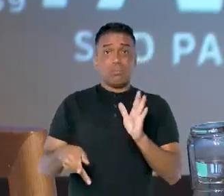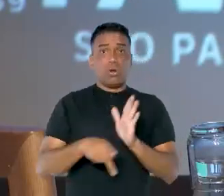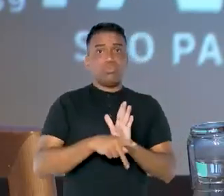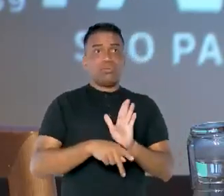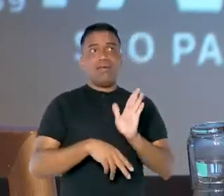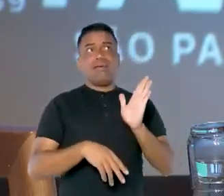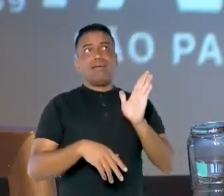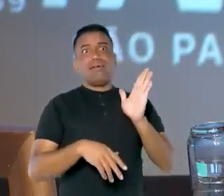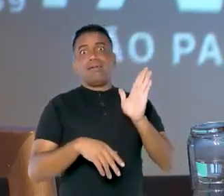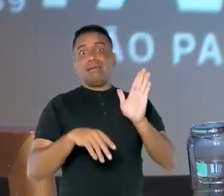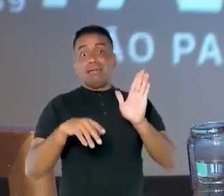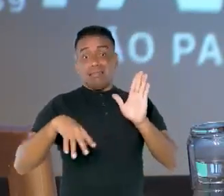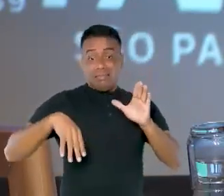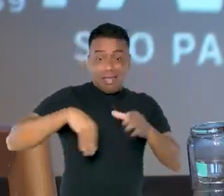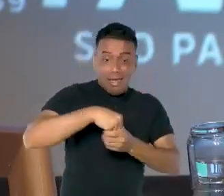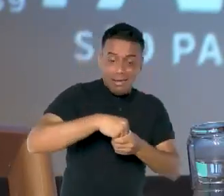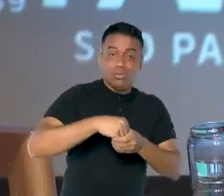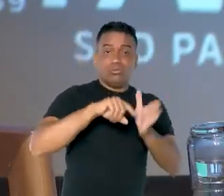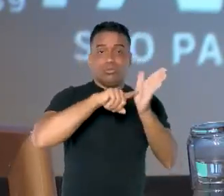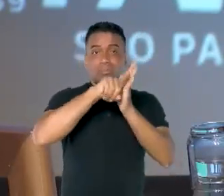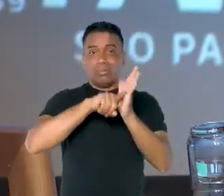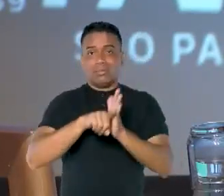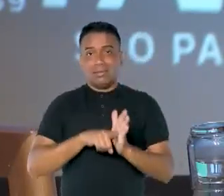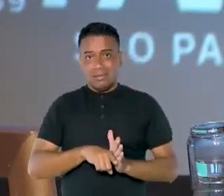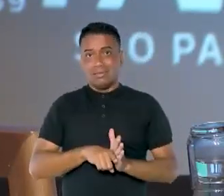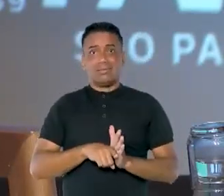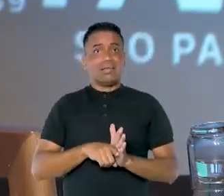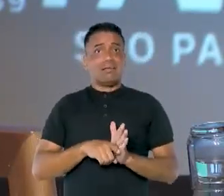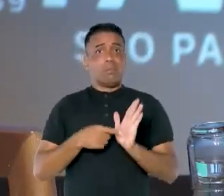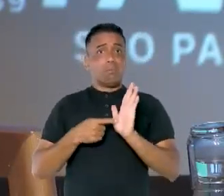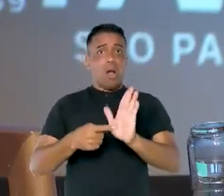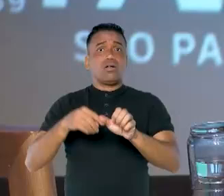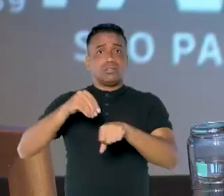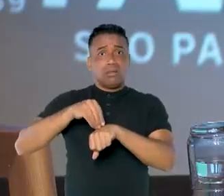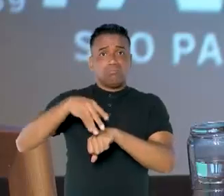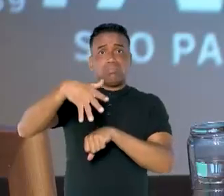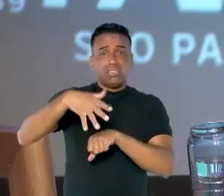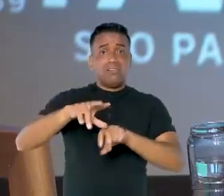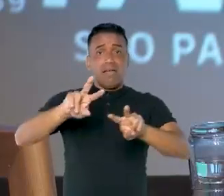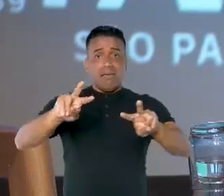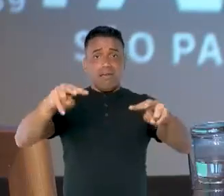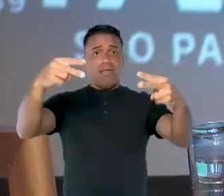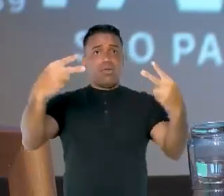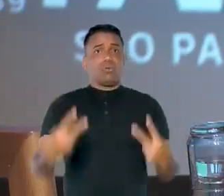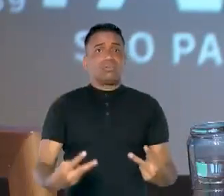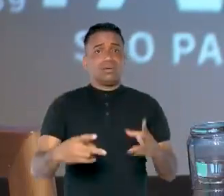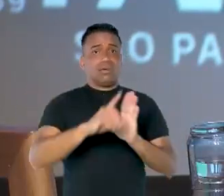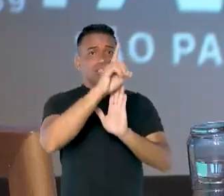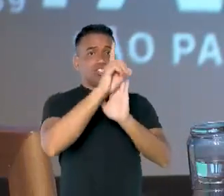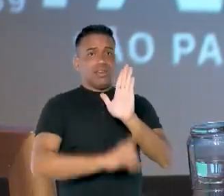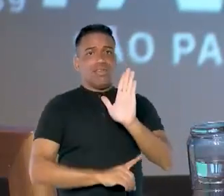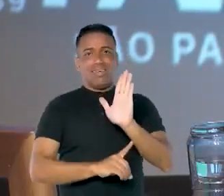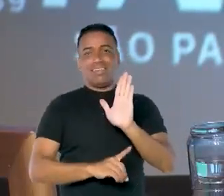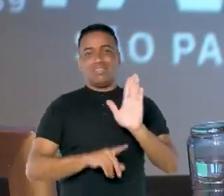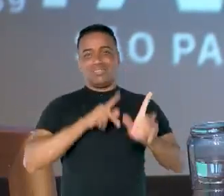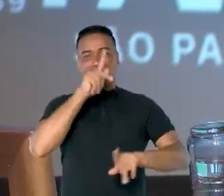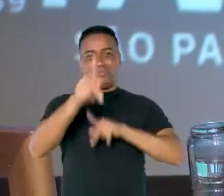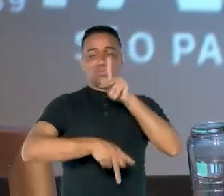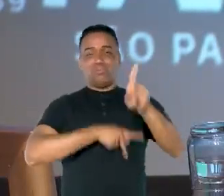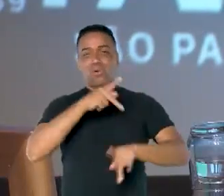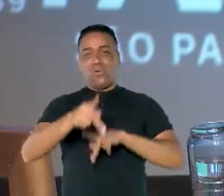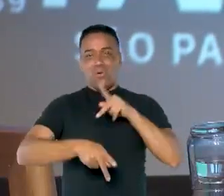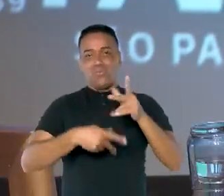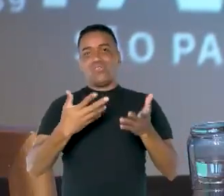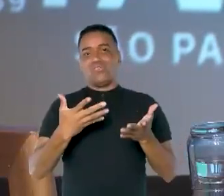de pesquisa, nenhuma indicação de que eles reconheceriam os direitos autorais das